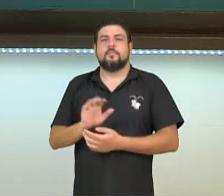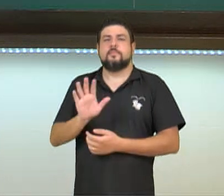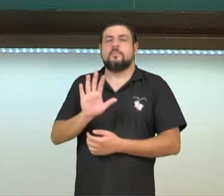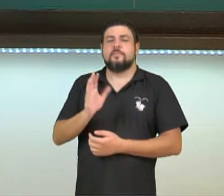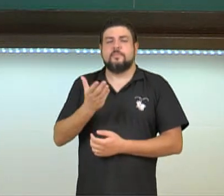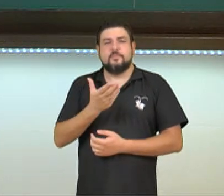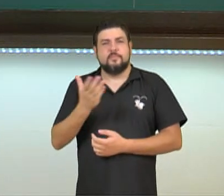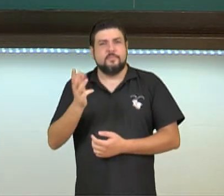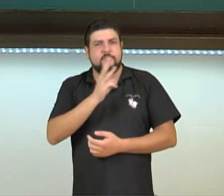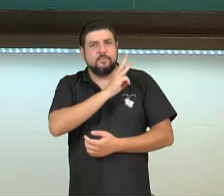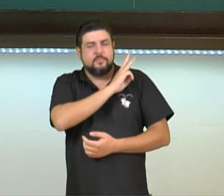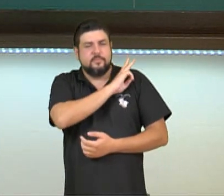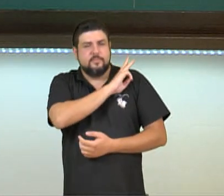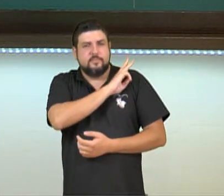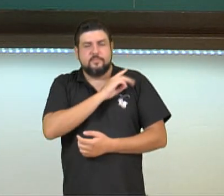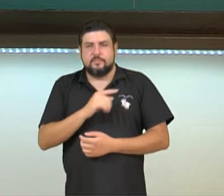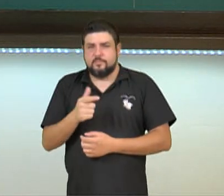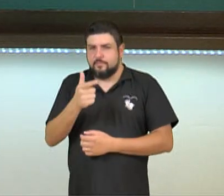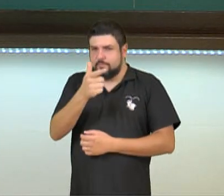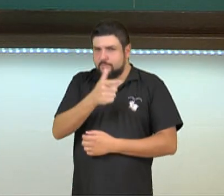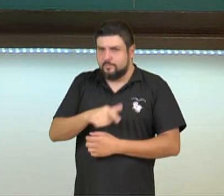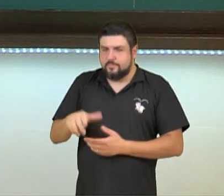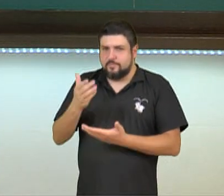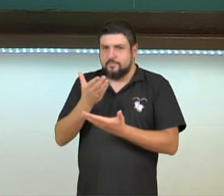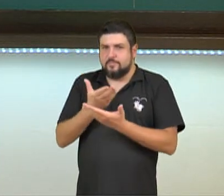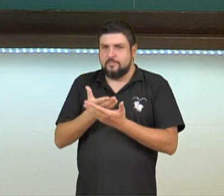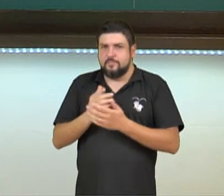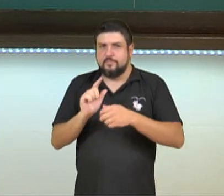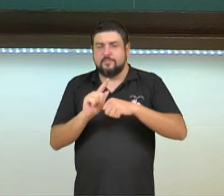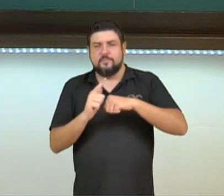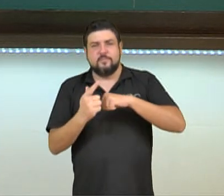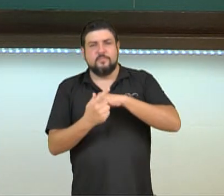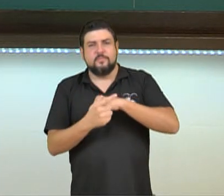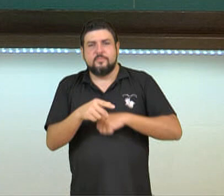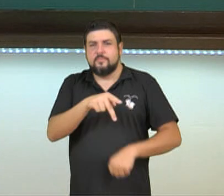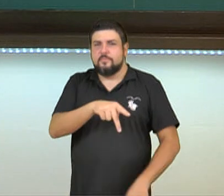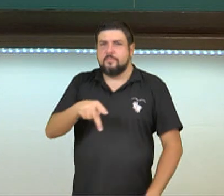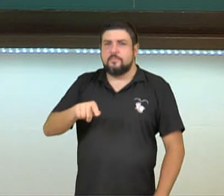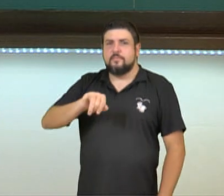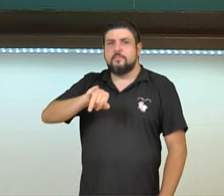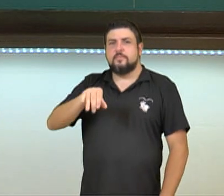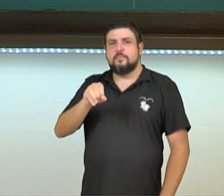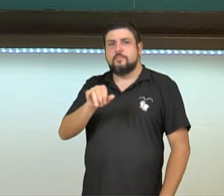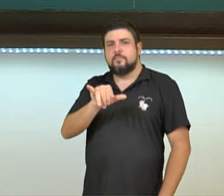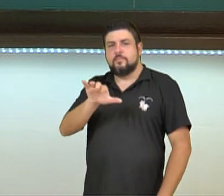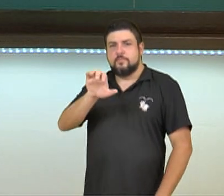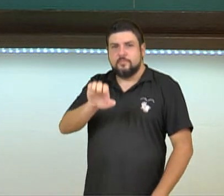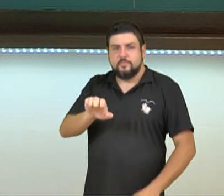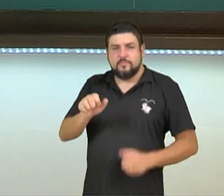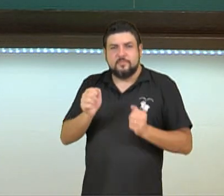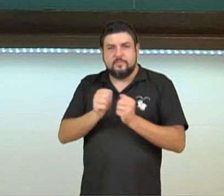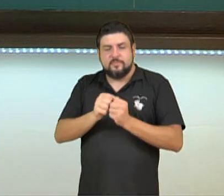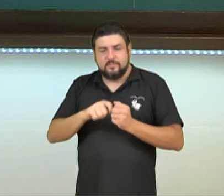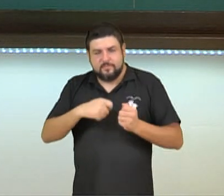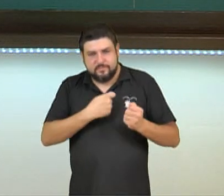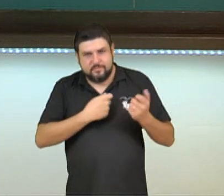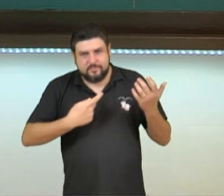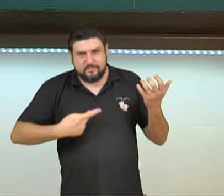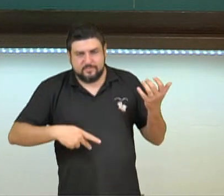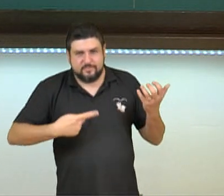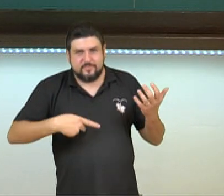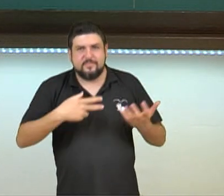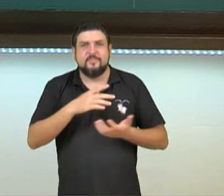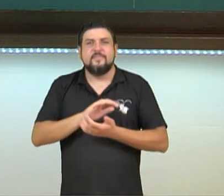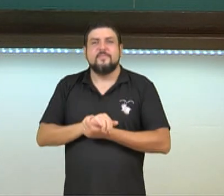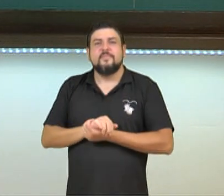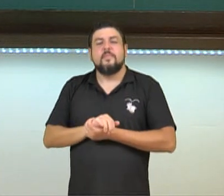Olá, estudantes da terceira série, estamos aqui para mais um Encontro de Geografia. Meu nome é a professora Joyce, estou aqui com o Paulo e nós vamos passar um pouquinho para vocês